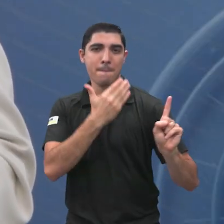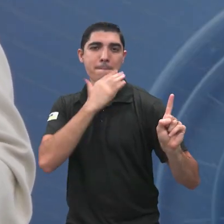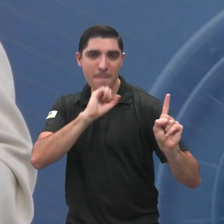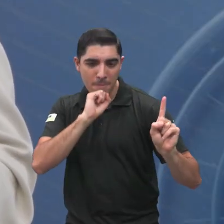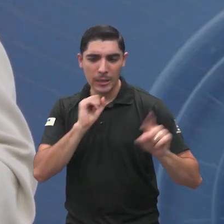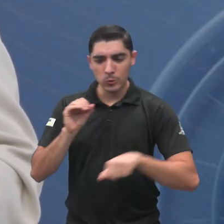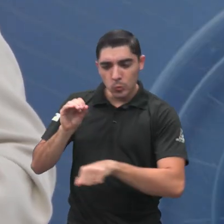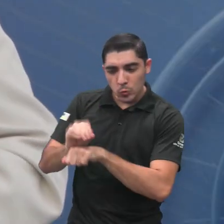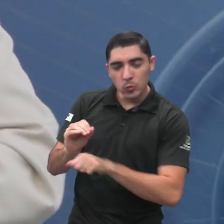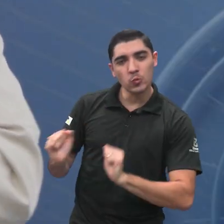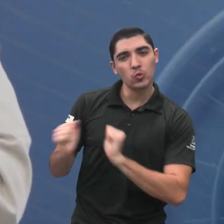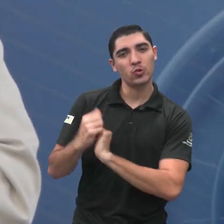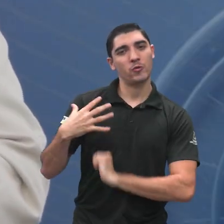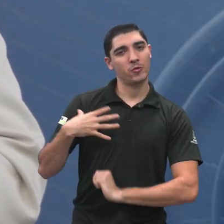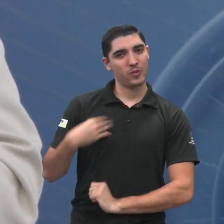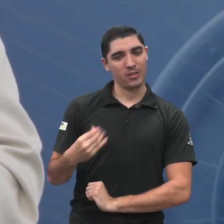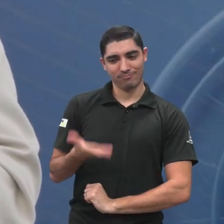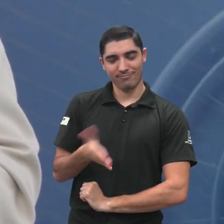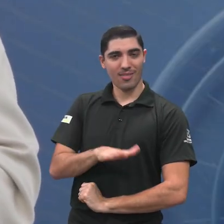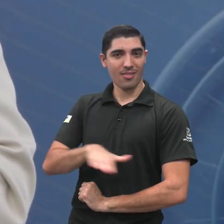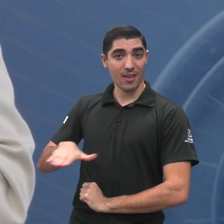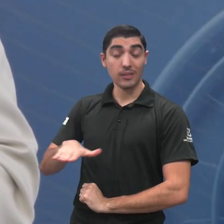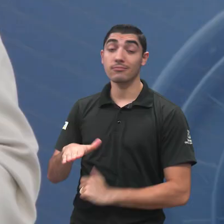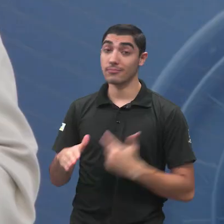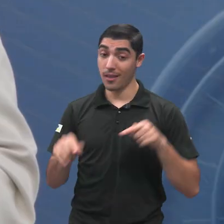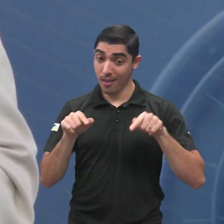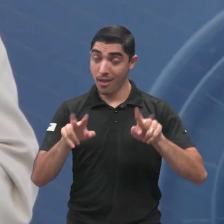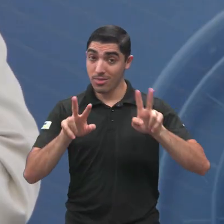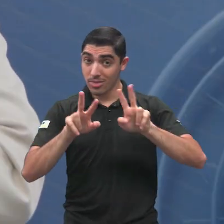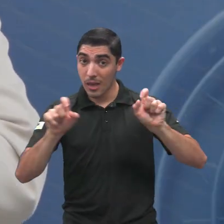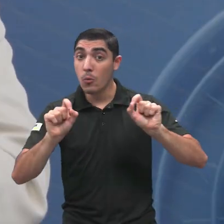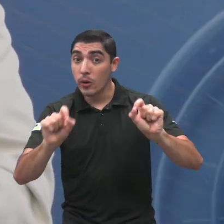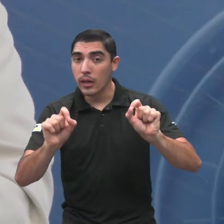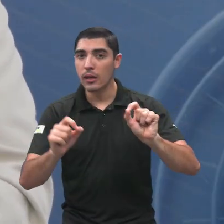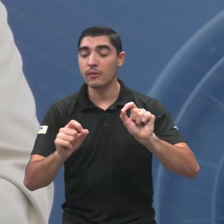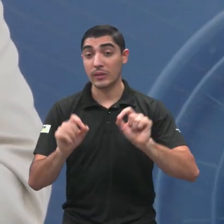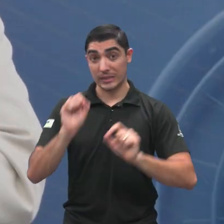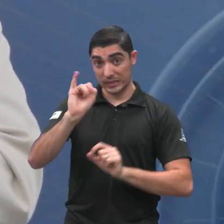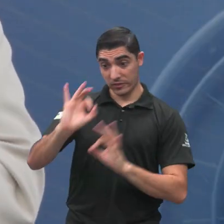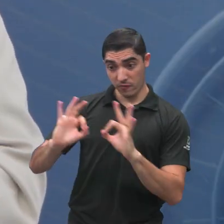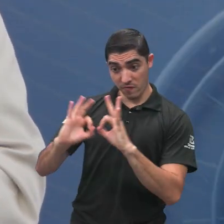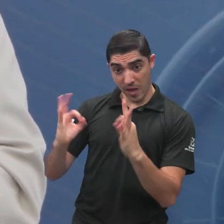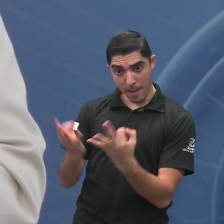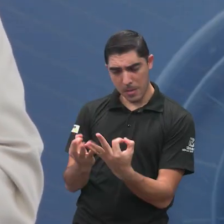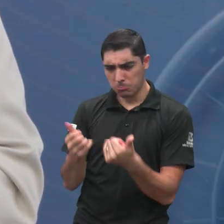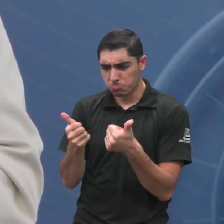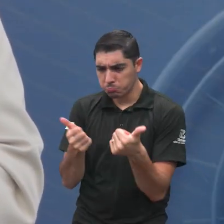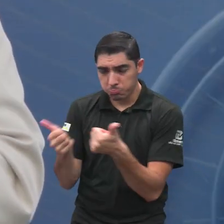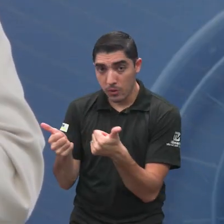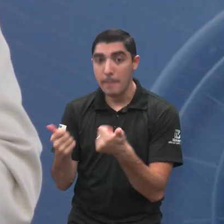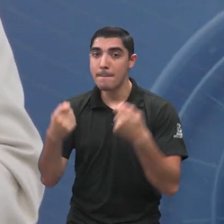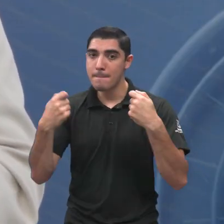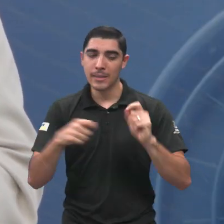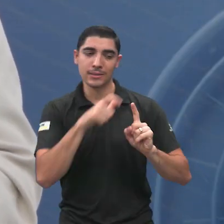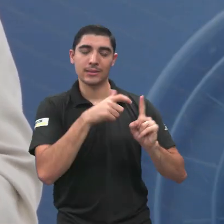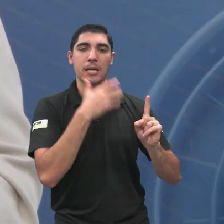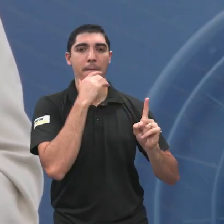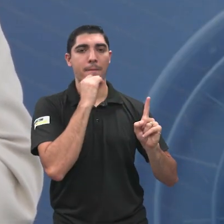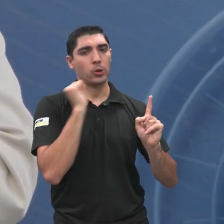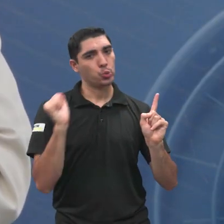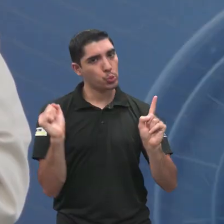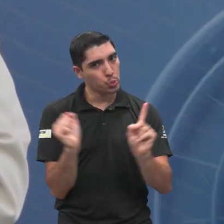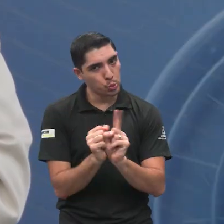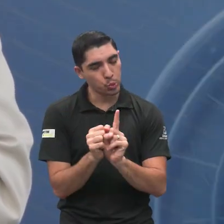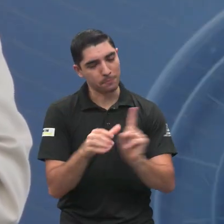vida das crianças. Esse tema mostra que famílias mais equilibradas dependem de pais ativos, né?